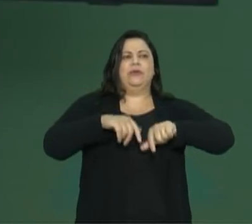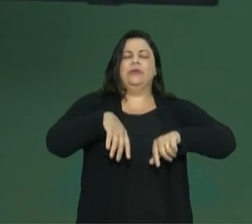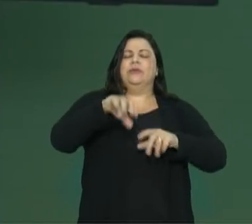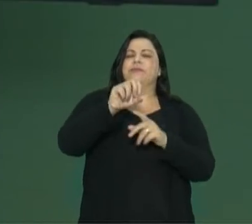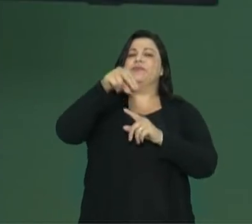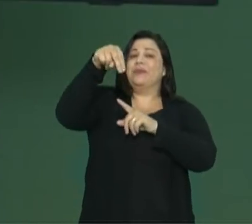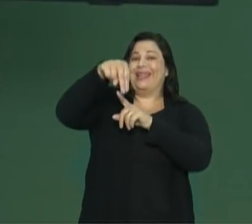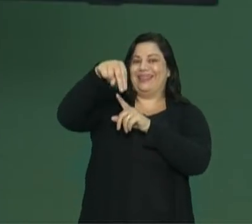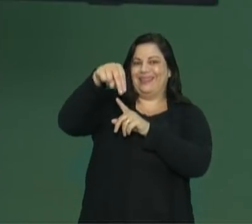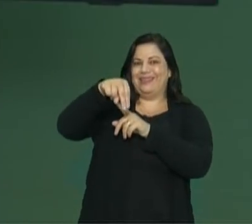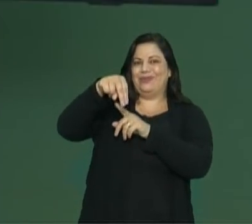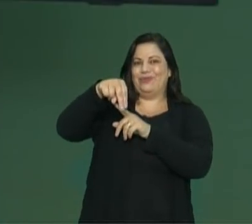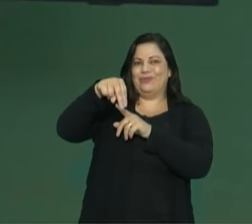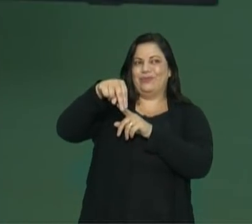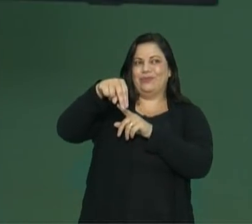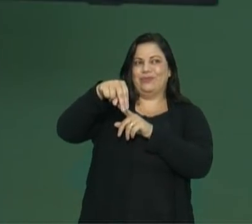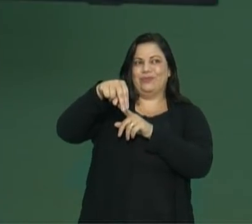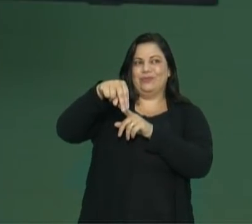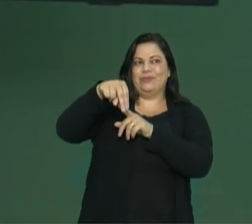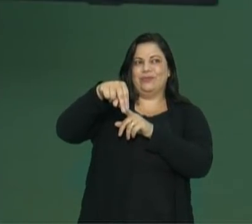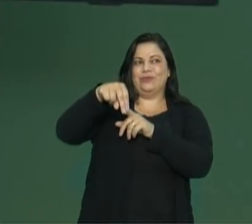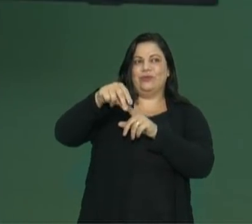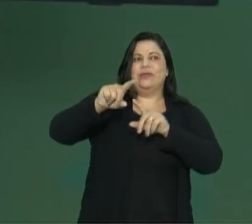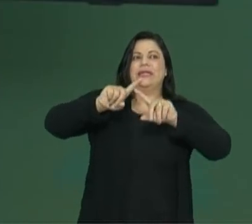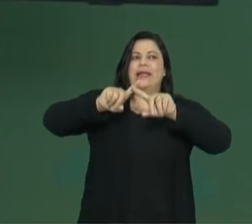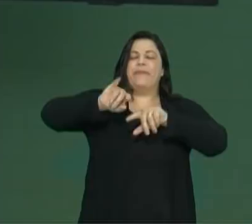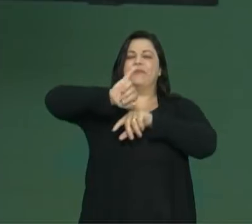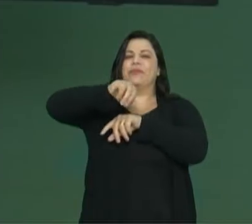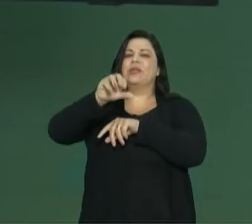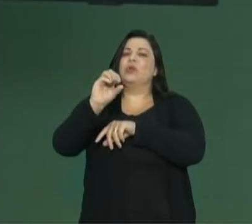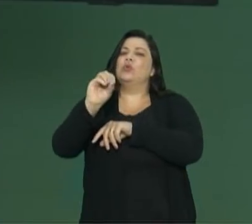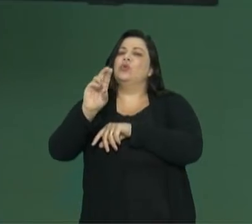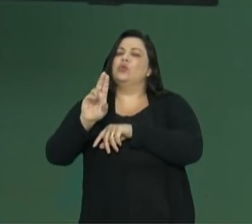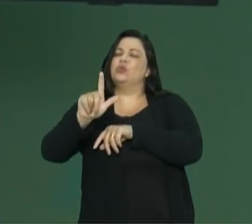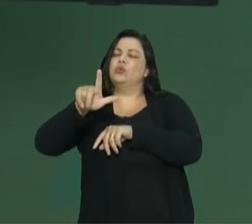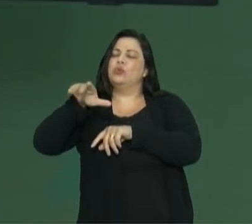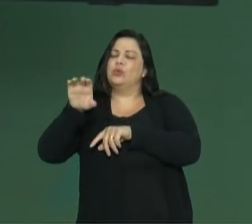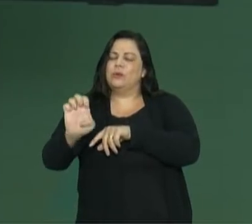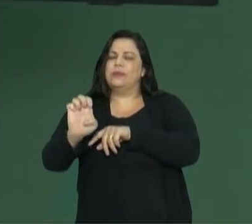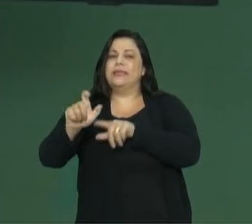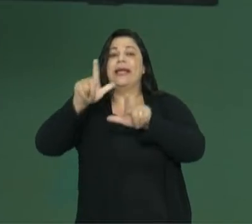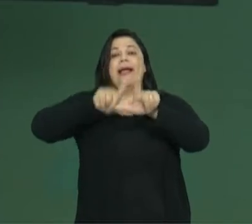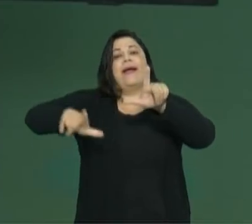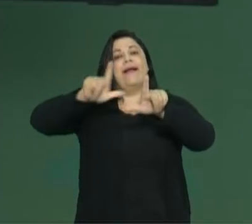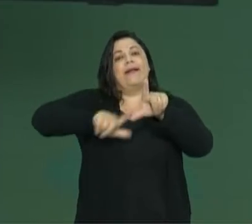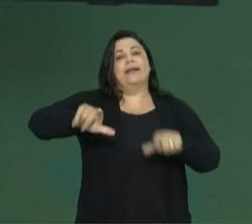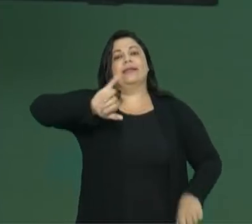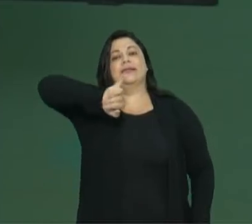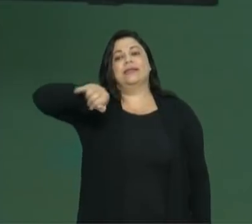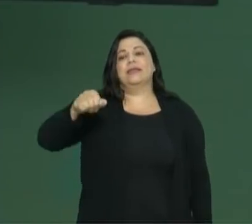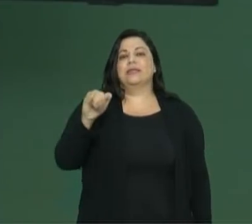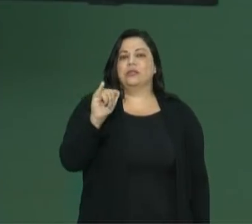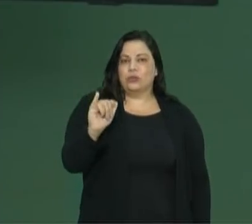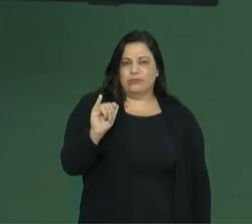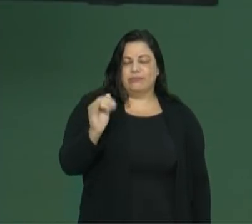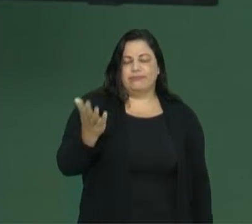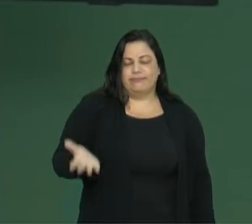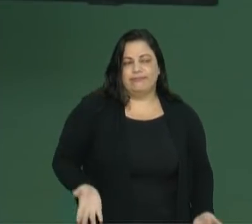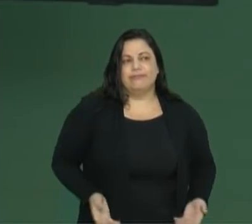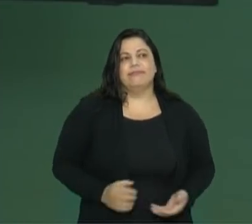metro, que é chamada em Joule, né, que é indicado pela letra J. Ok? Bem, para